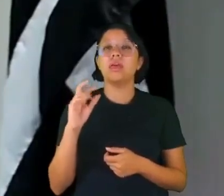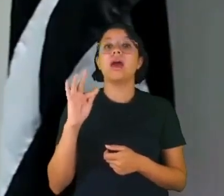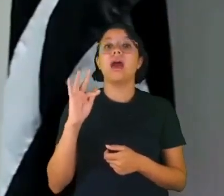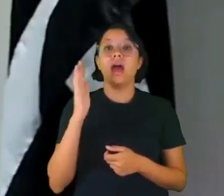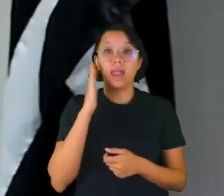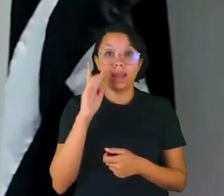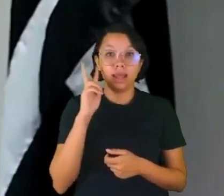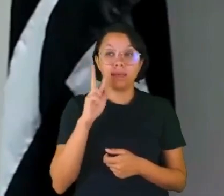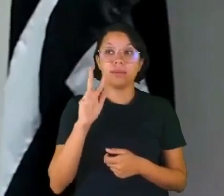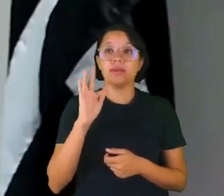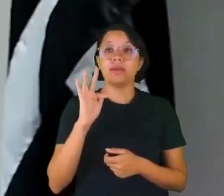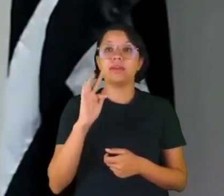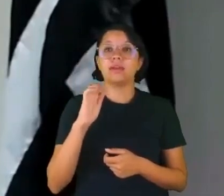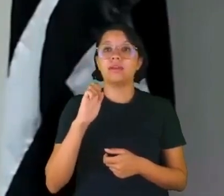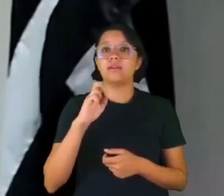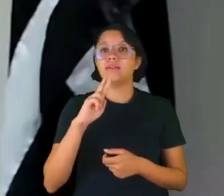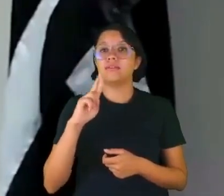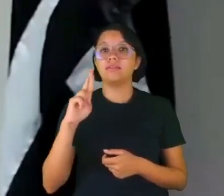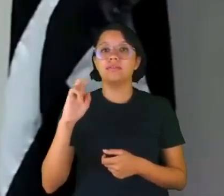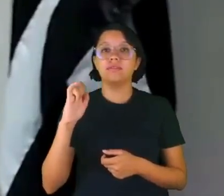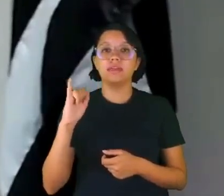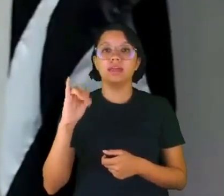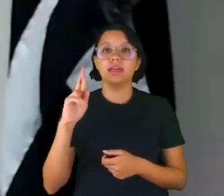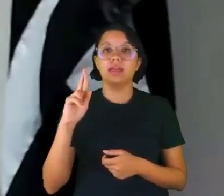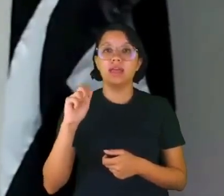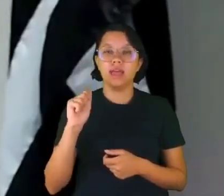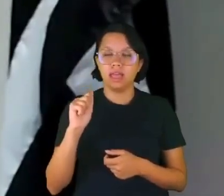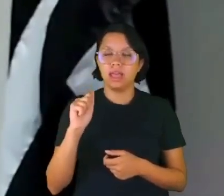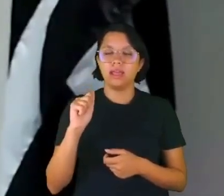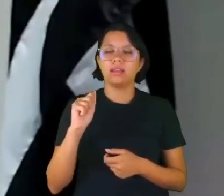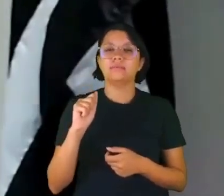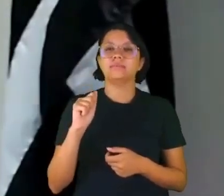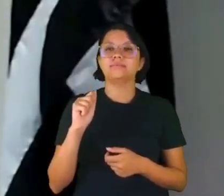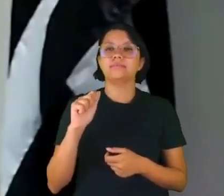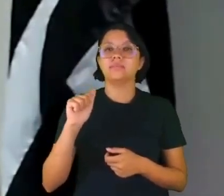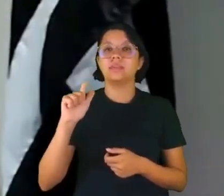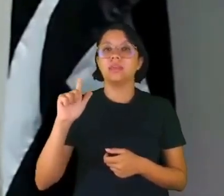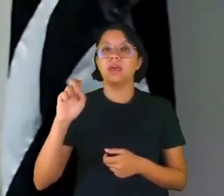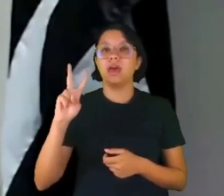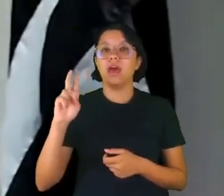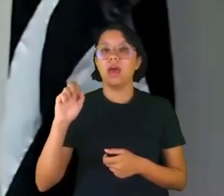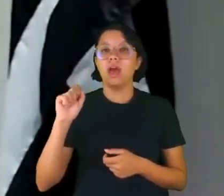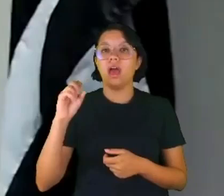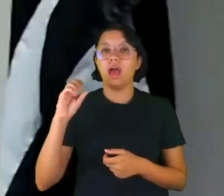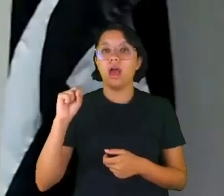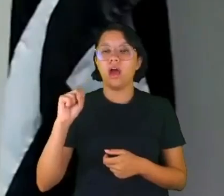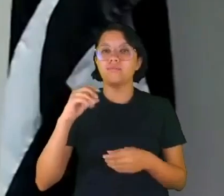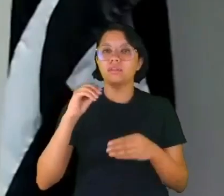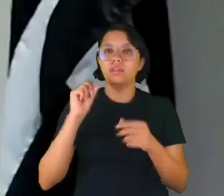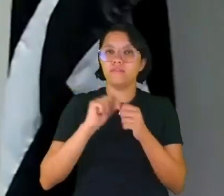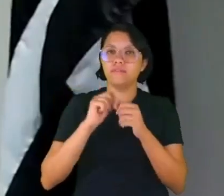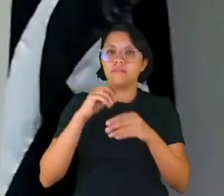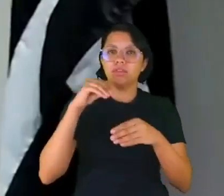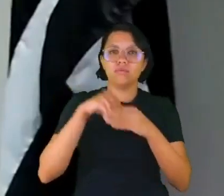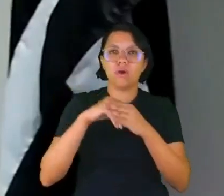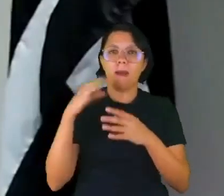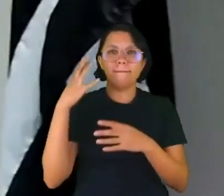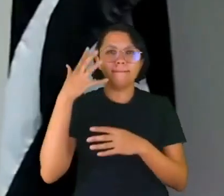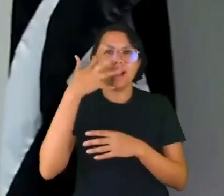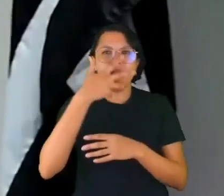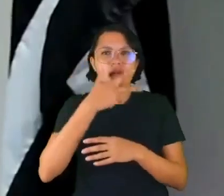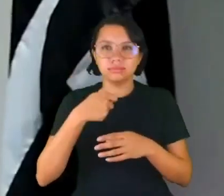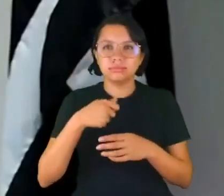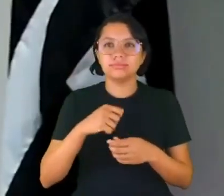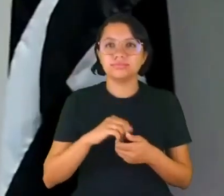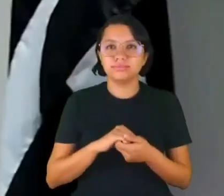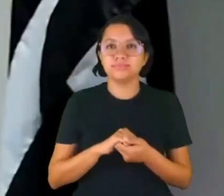Ferreira Alves. Um belíssimo voto, belíssimo voto, belíssimo. E eu achei que ele estava com razão mesmo. Vamos